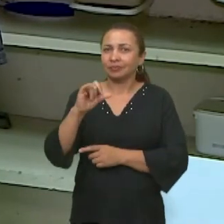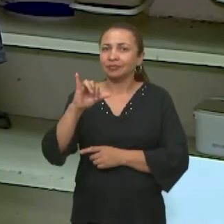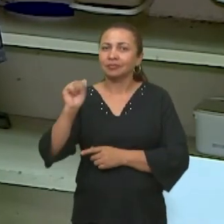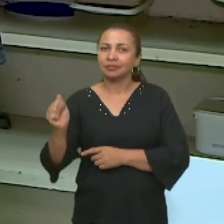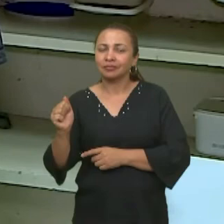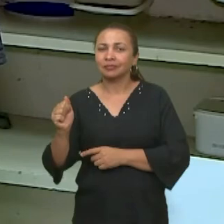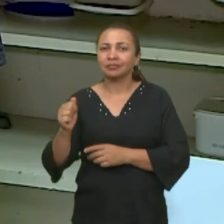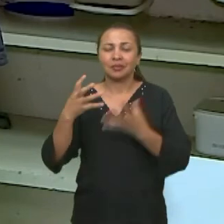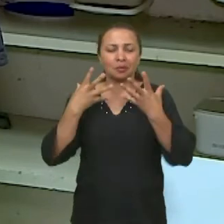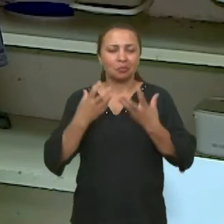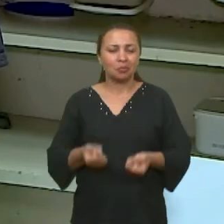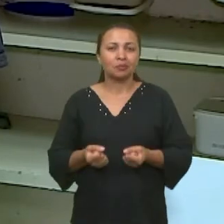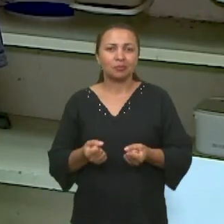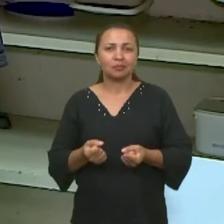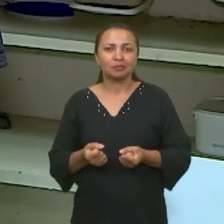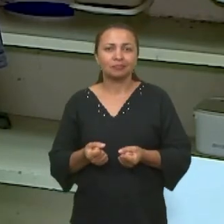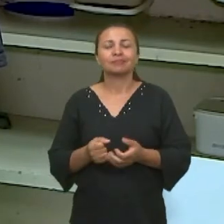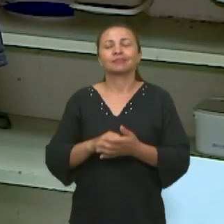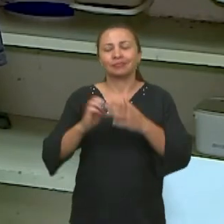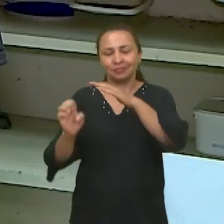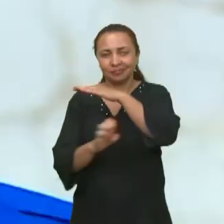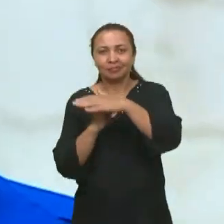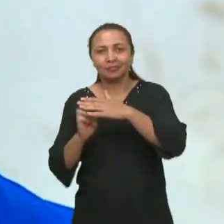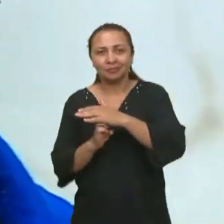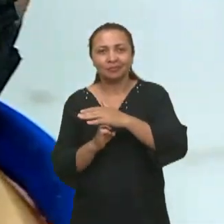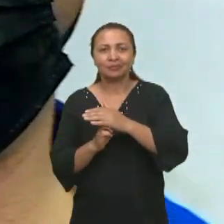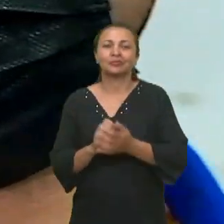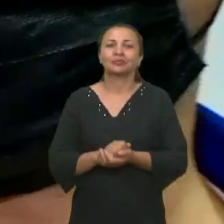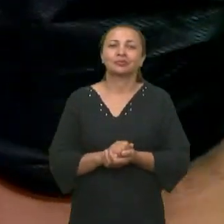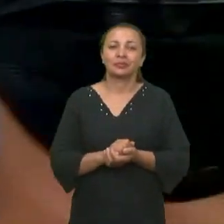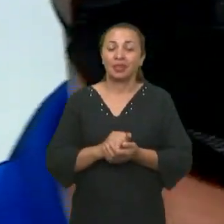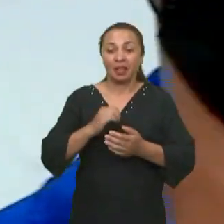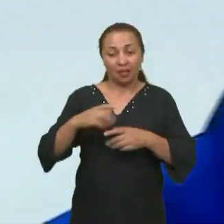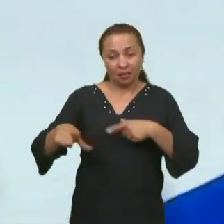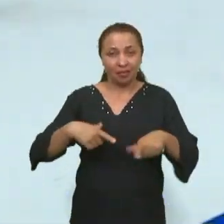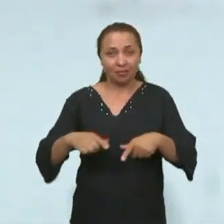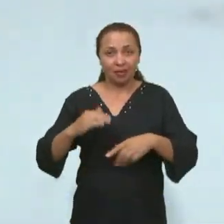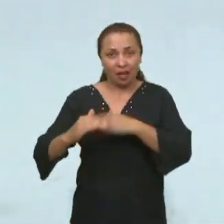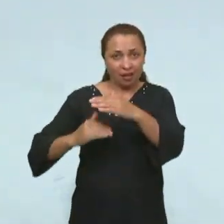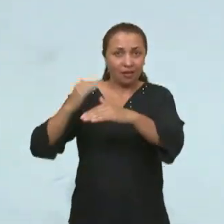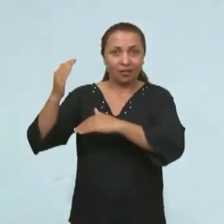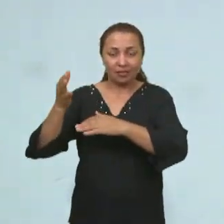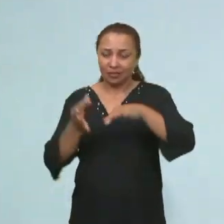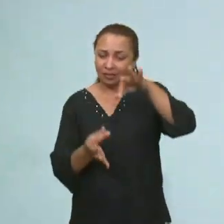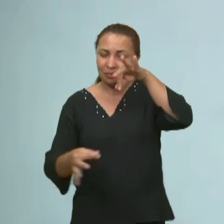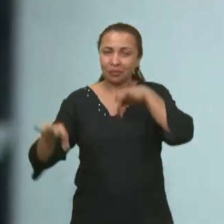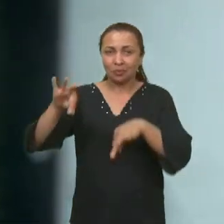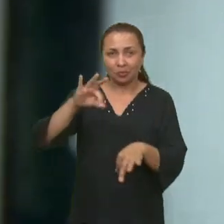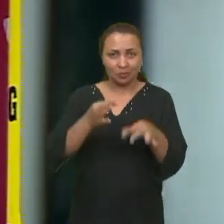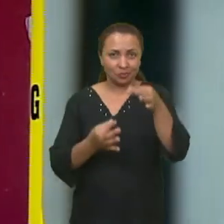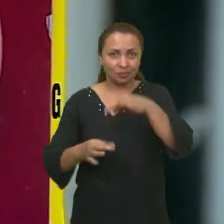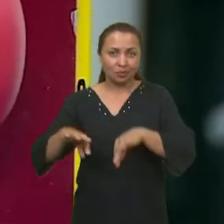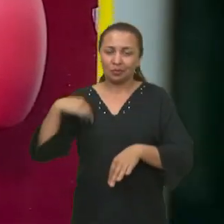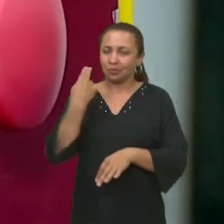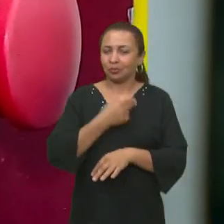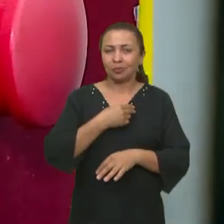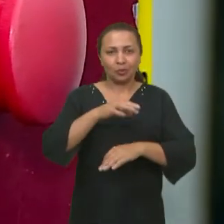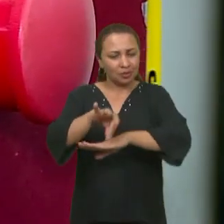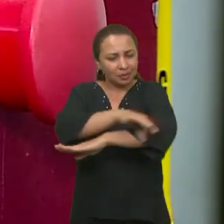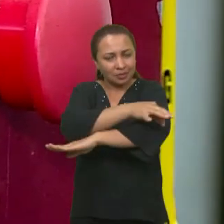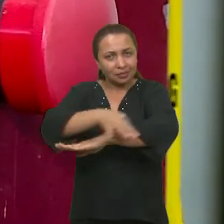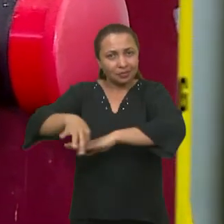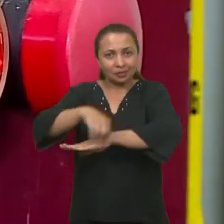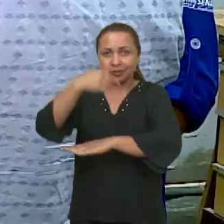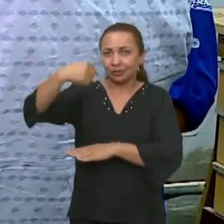onde nós aprovamos a startup, a RN Materials. A gente vem trabalhando em escala de laboratório, tá? Nós, da engenharia